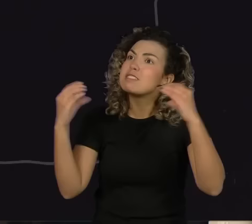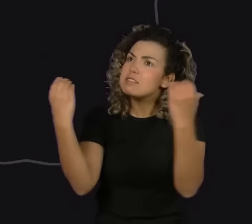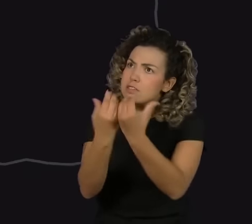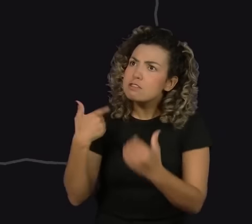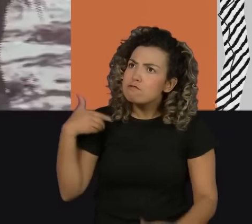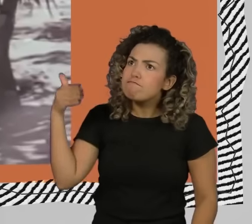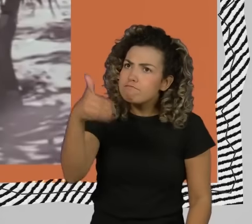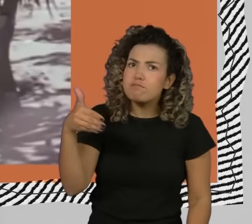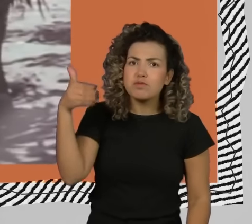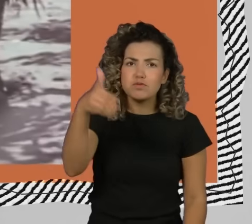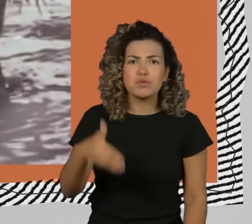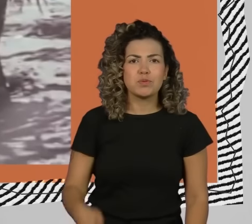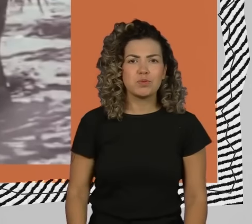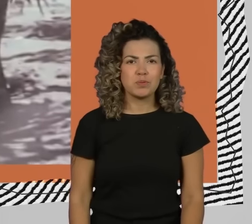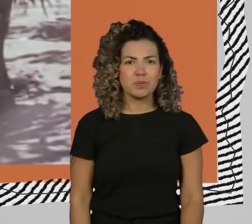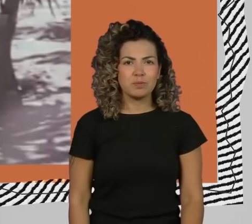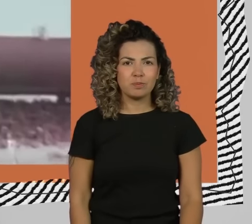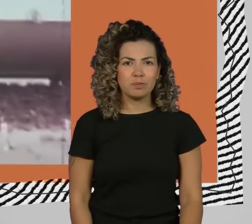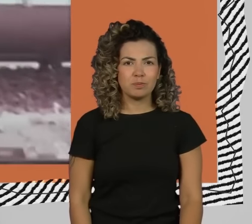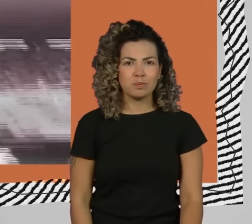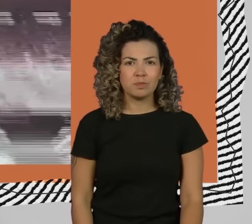Maracanã.